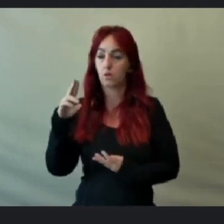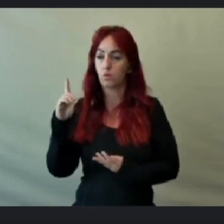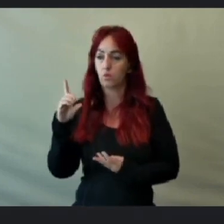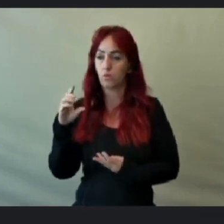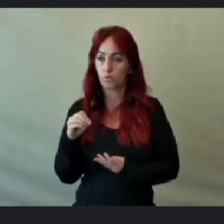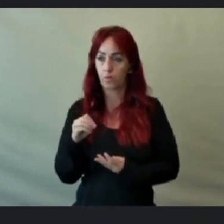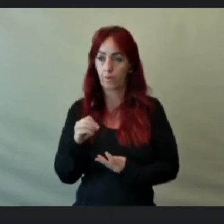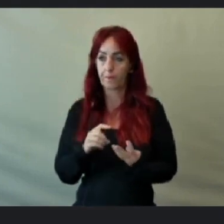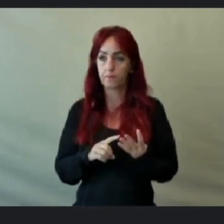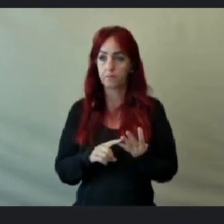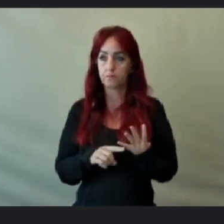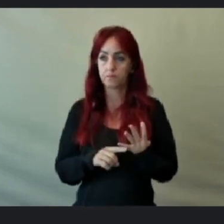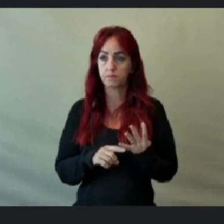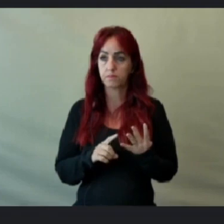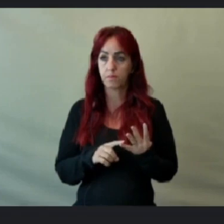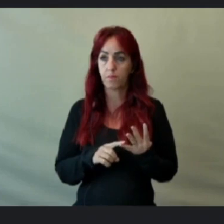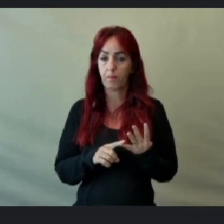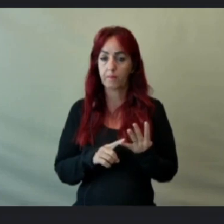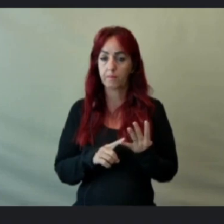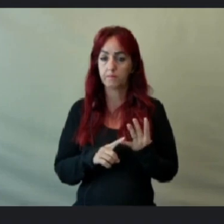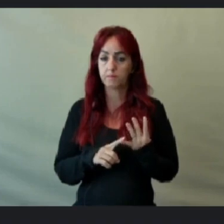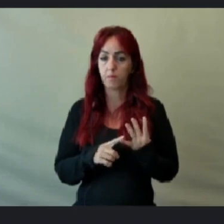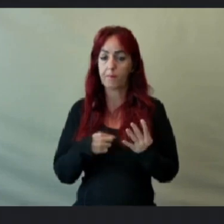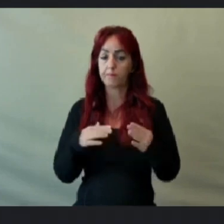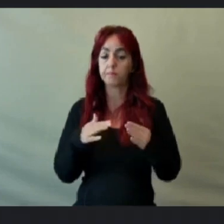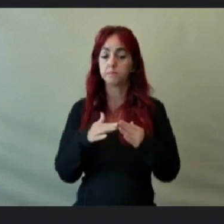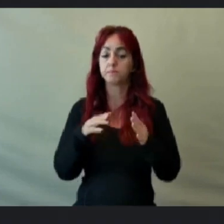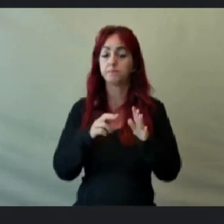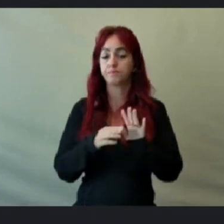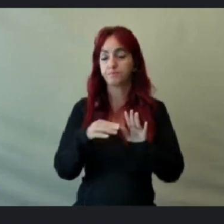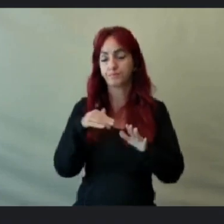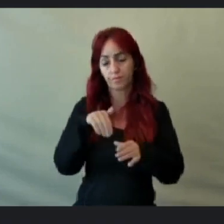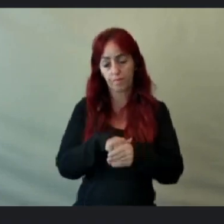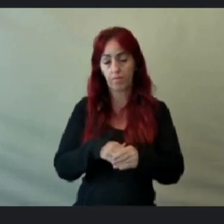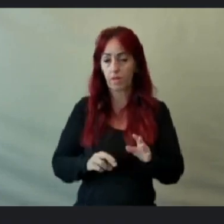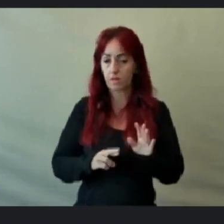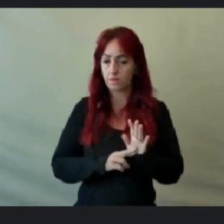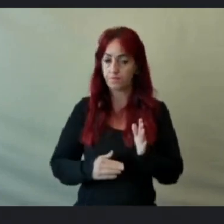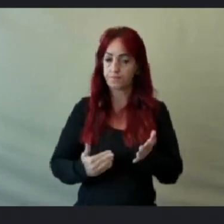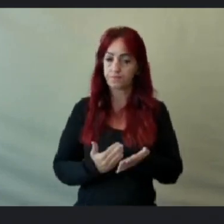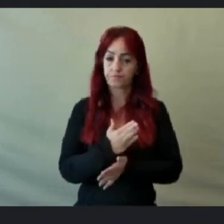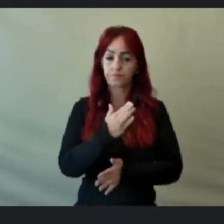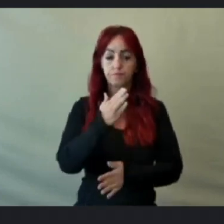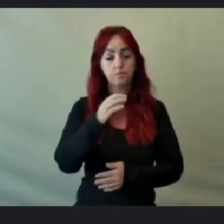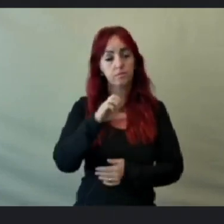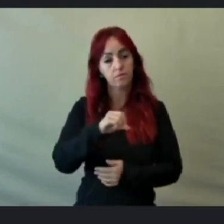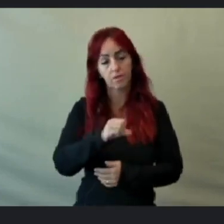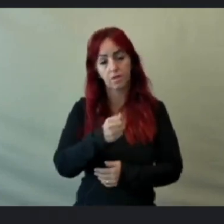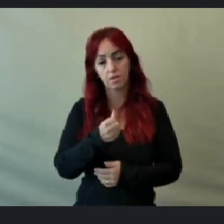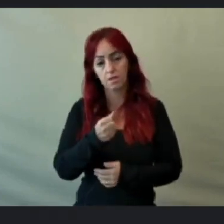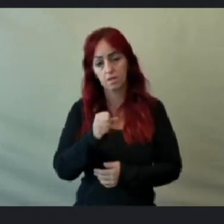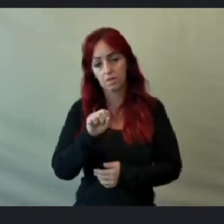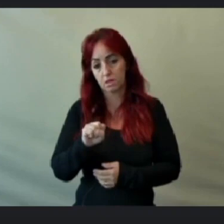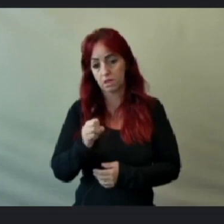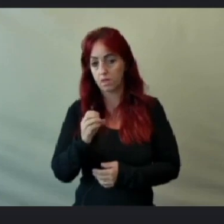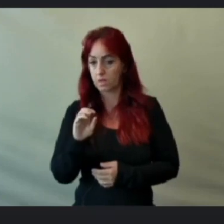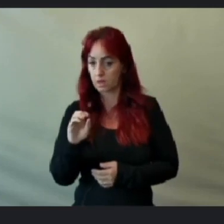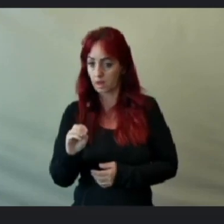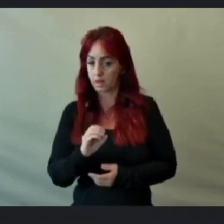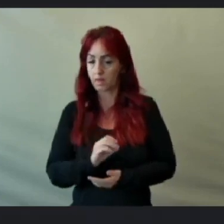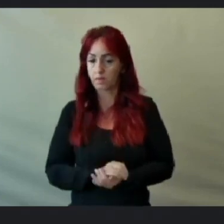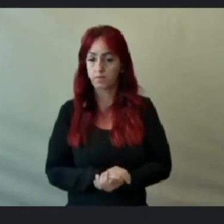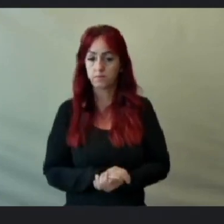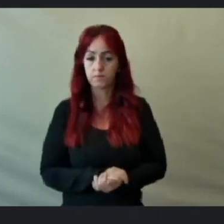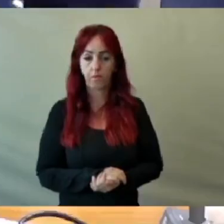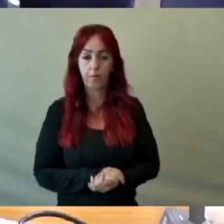Com requerimento. Também voto com requerimento. Aprovado, requerimento 980-2024. Seis.